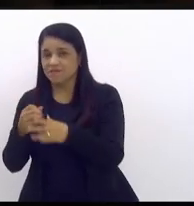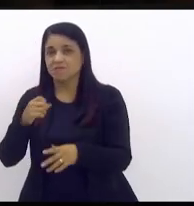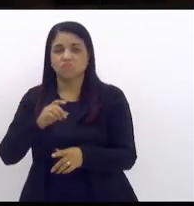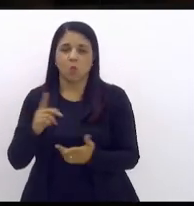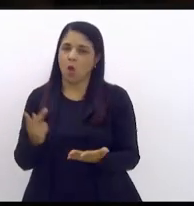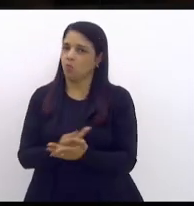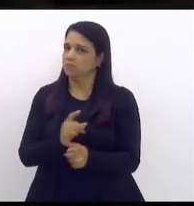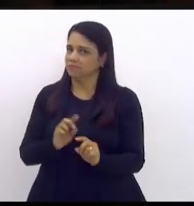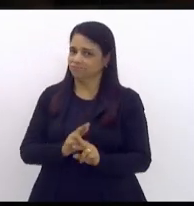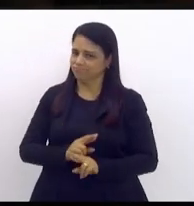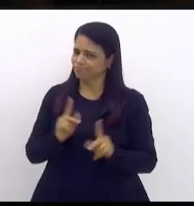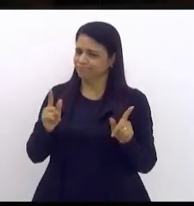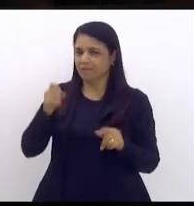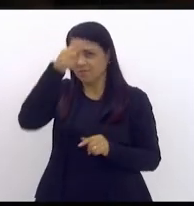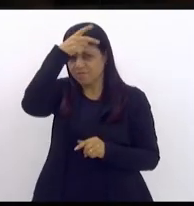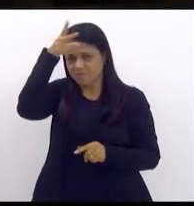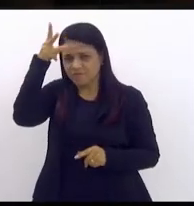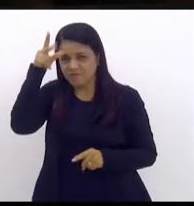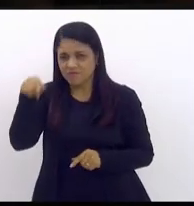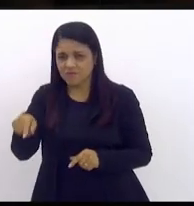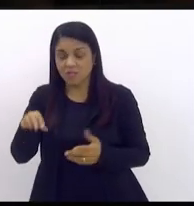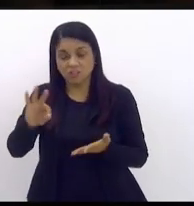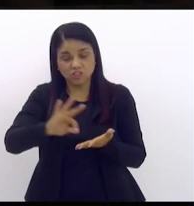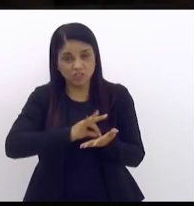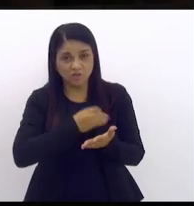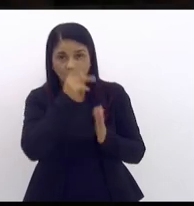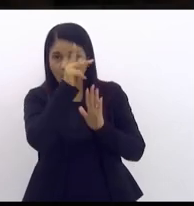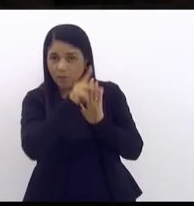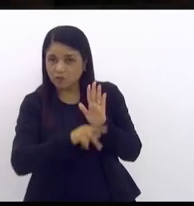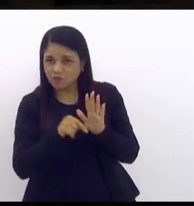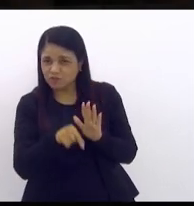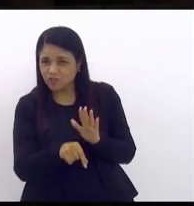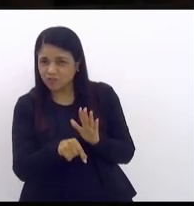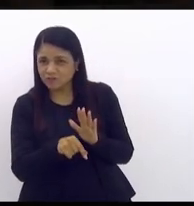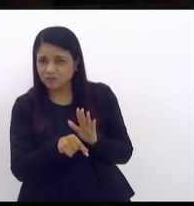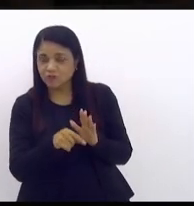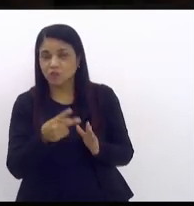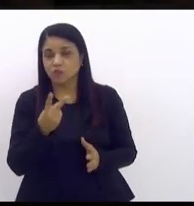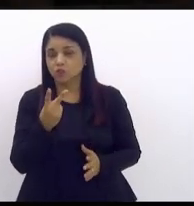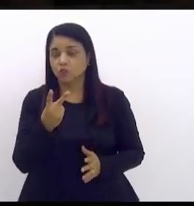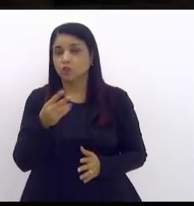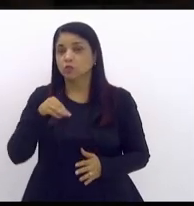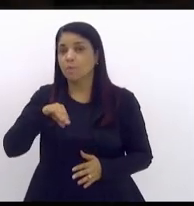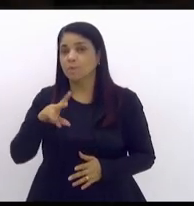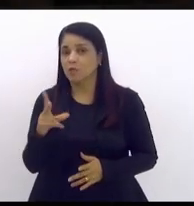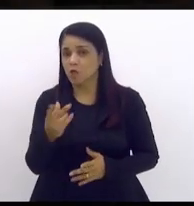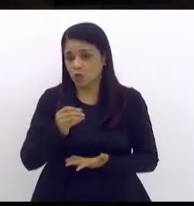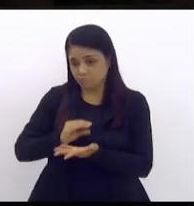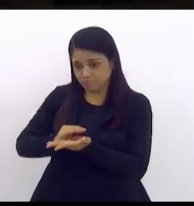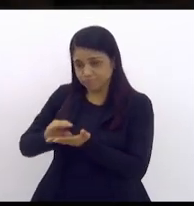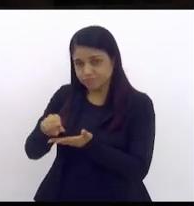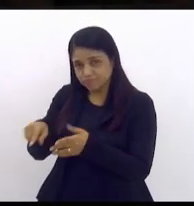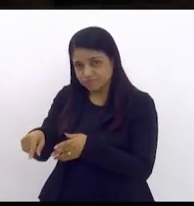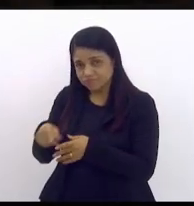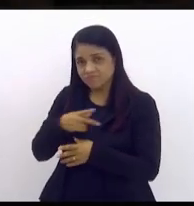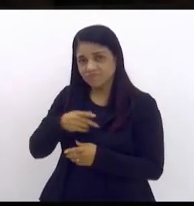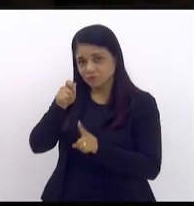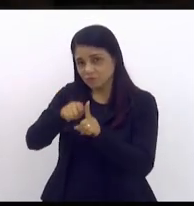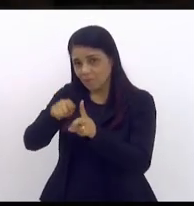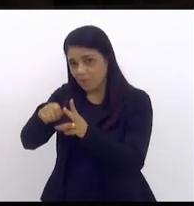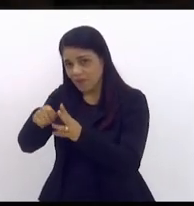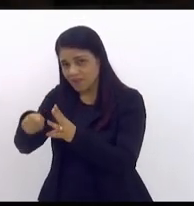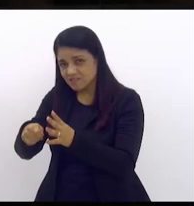foi lá, governo municipal foi lá e inscreveu um projeto para além dos 2 milhões que dá de mesada todo mês de subsídio, para um